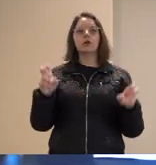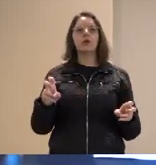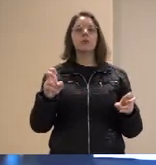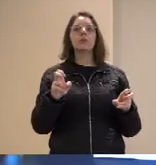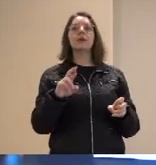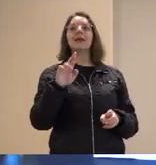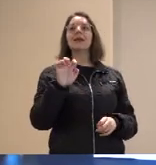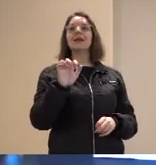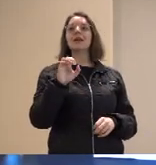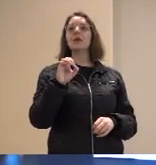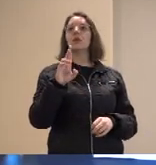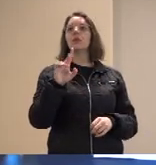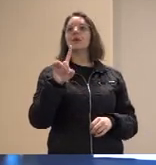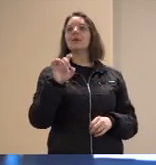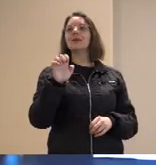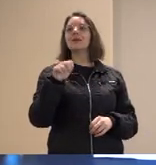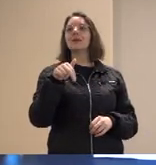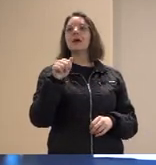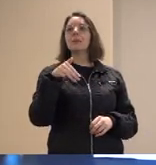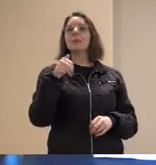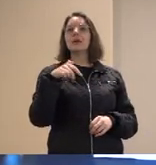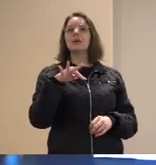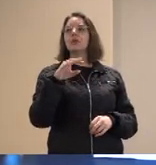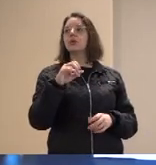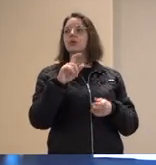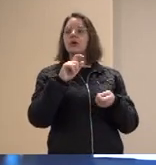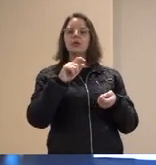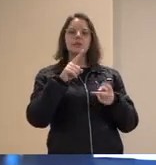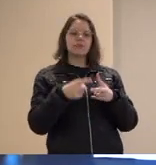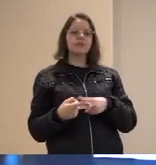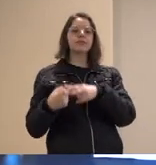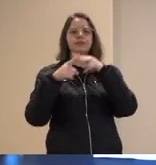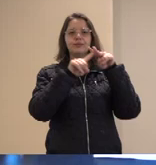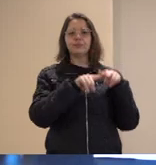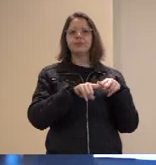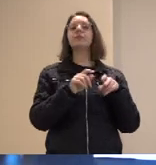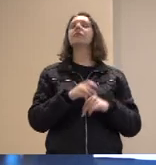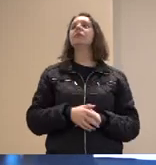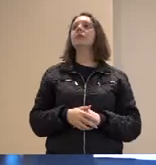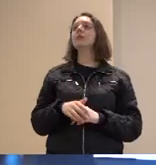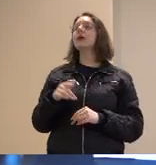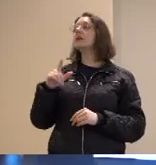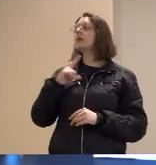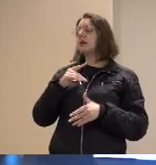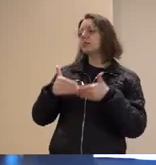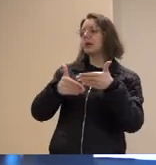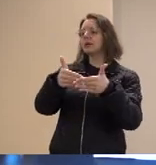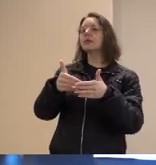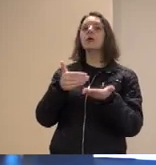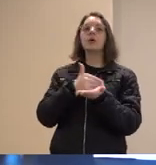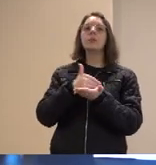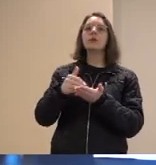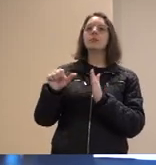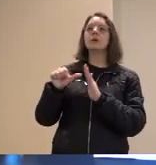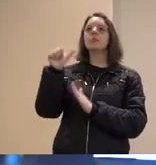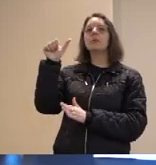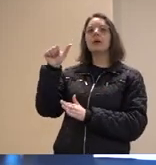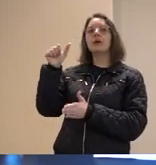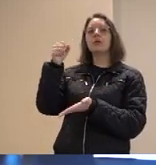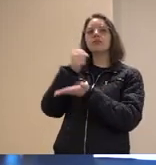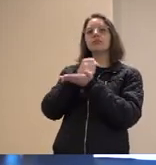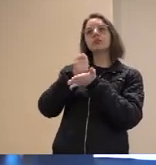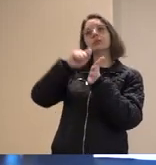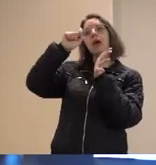Nós temos aqui os passos dele. Então, começou com um termo de aceite,